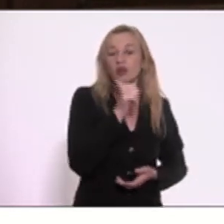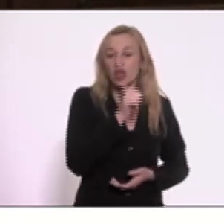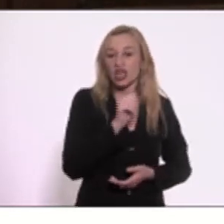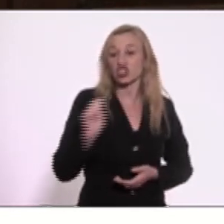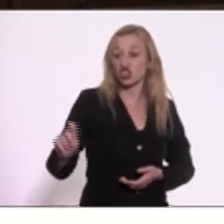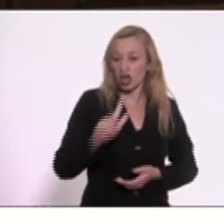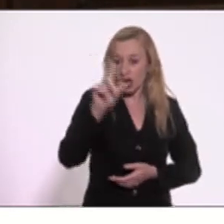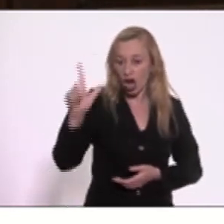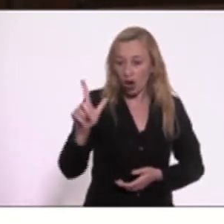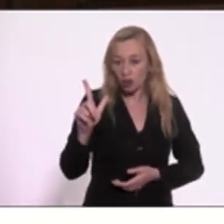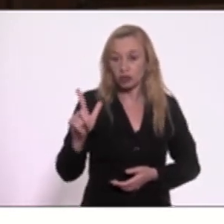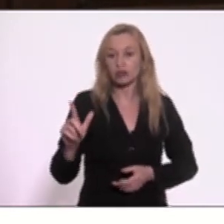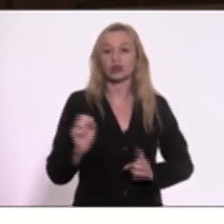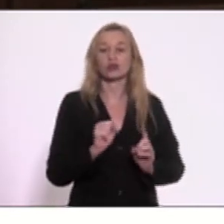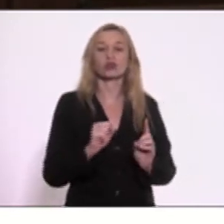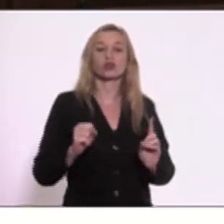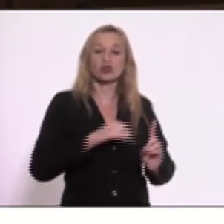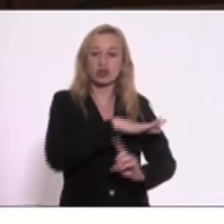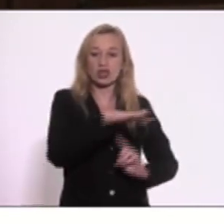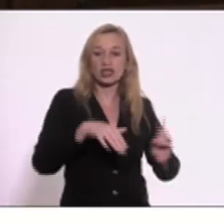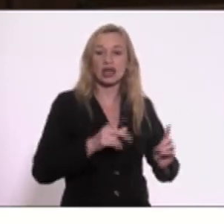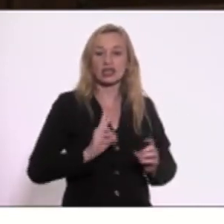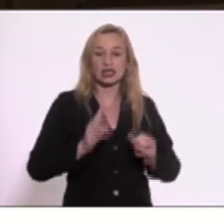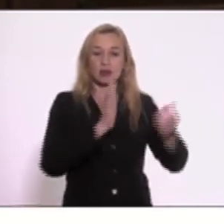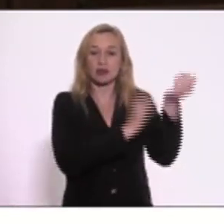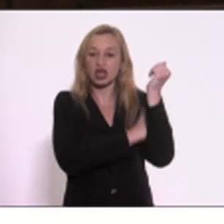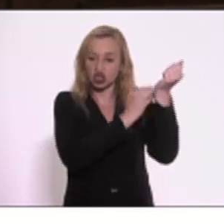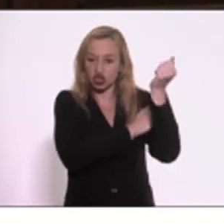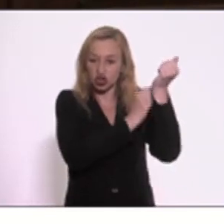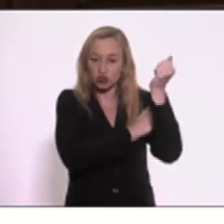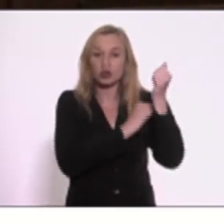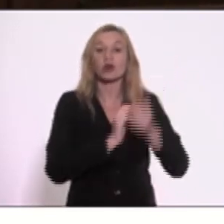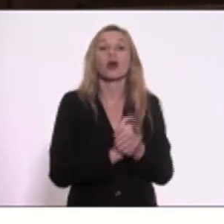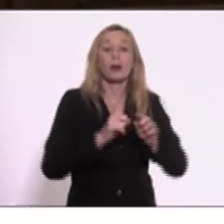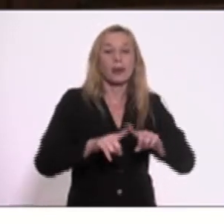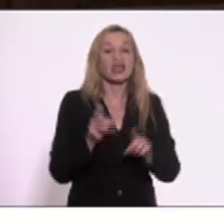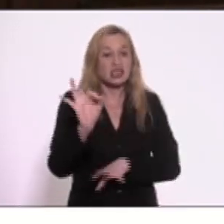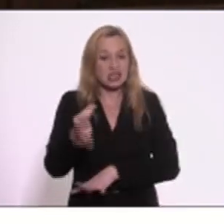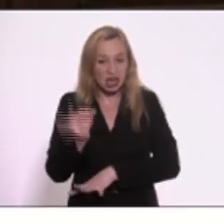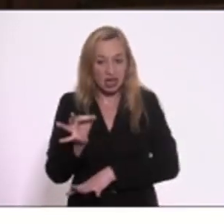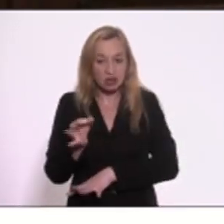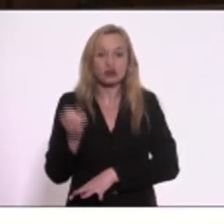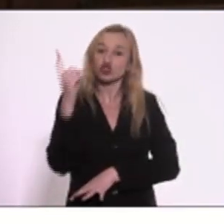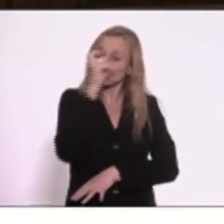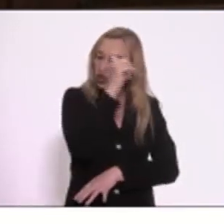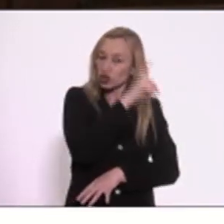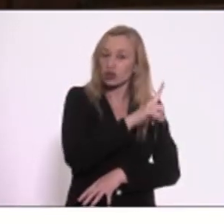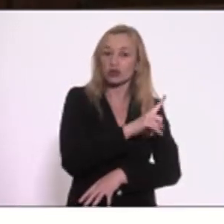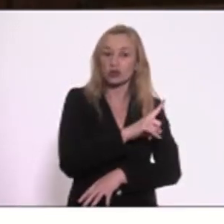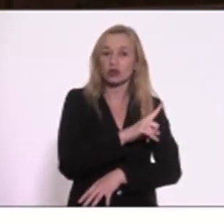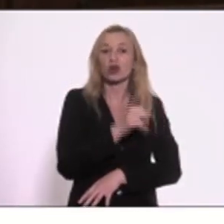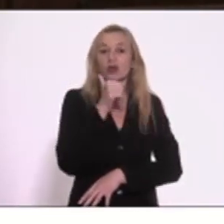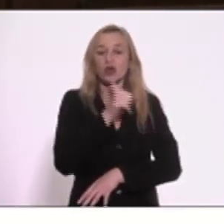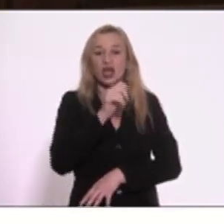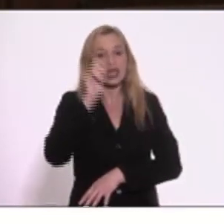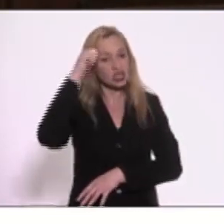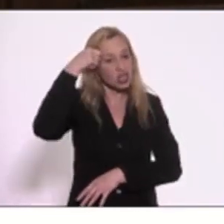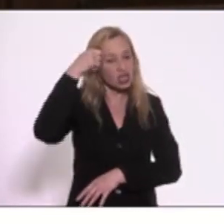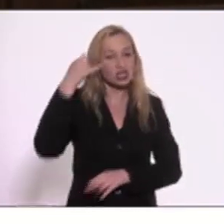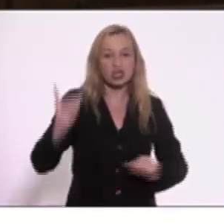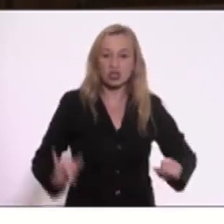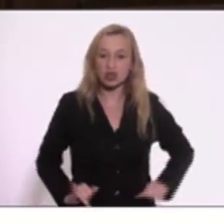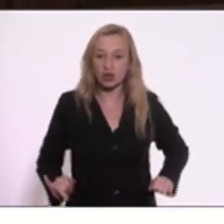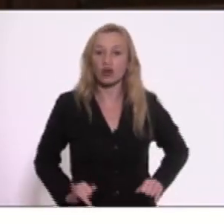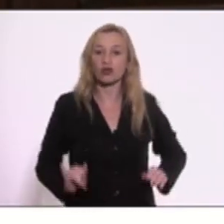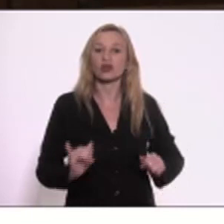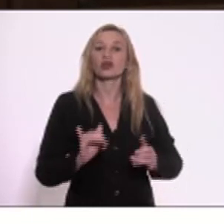modo geral, uma sociedade ainda muito marcada pelo machismo e pela misoginia, mas certamente ainda mais difícil para as mulheres negras, que sofrem